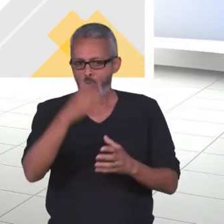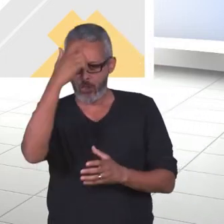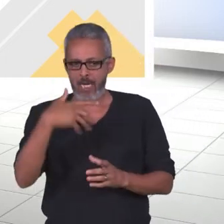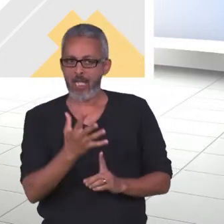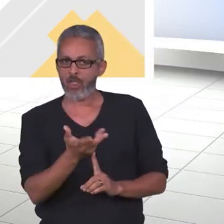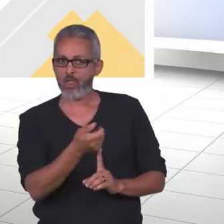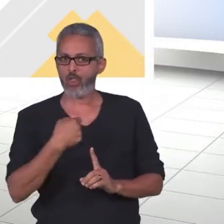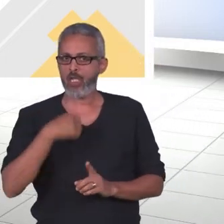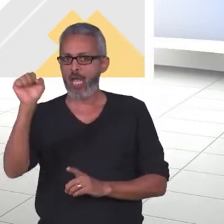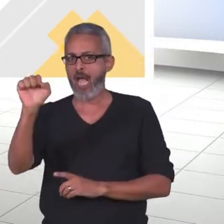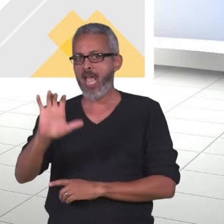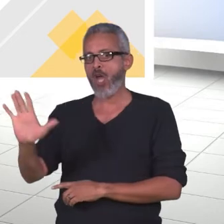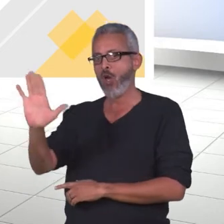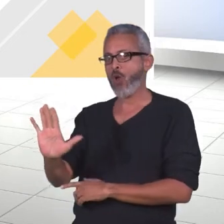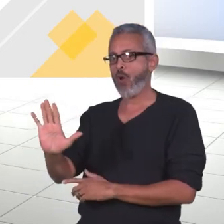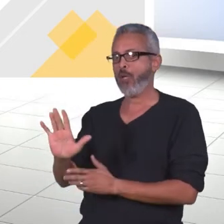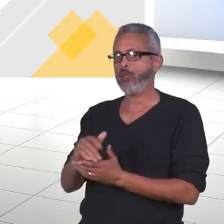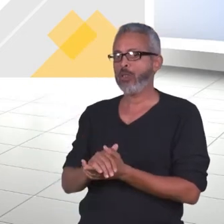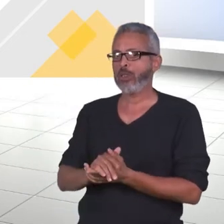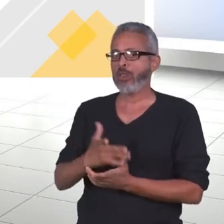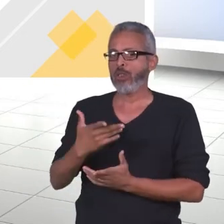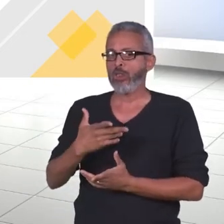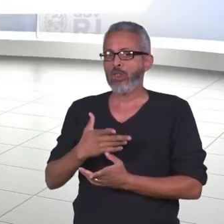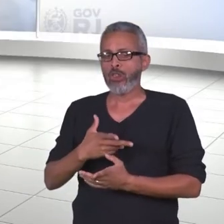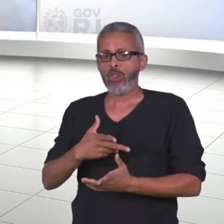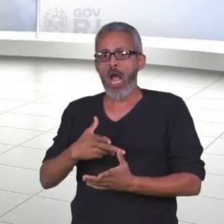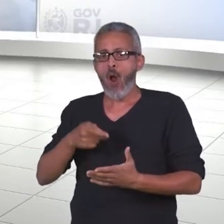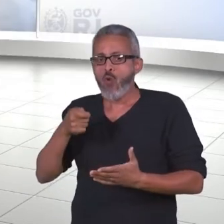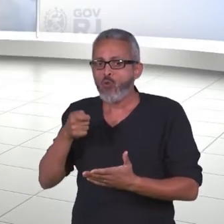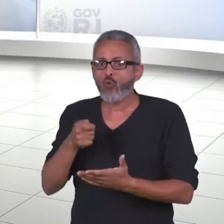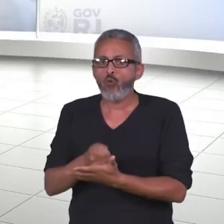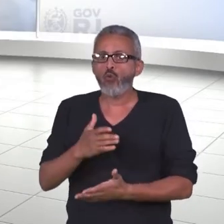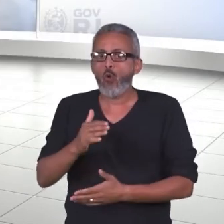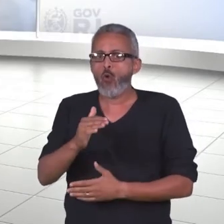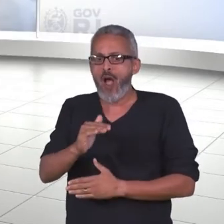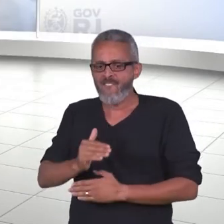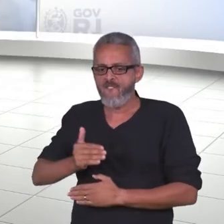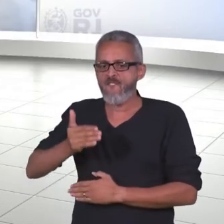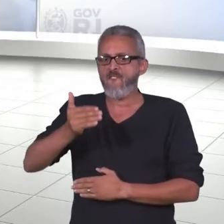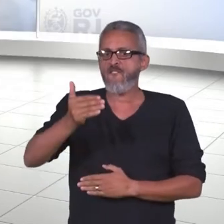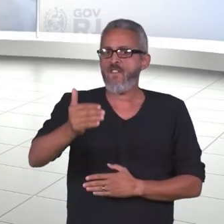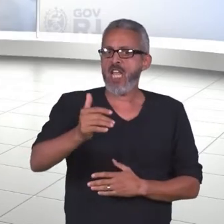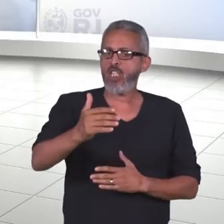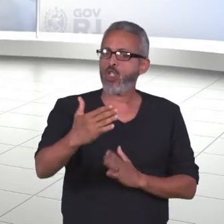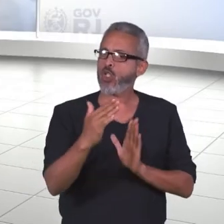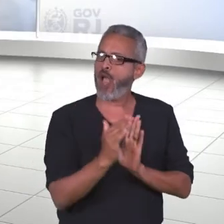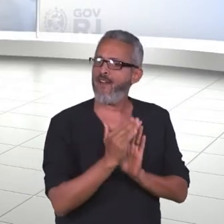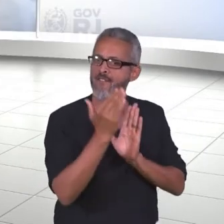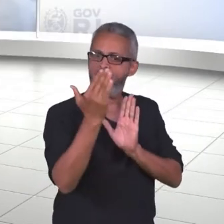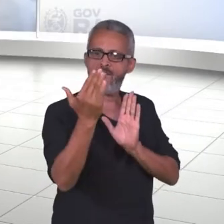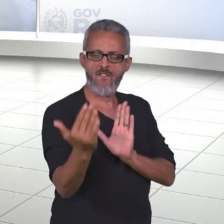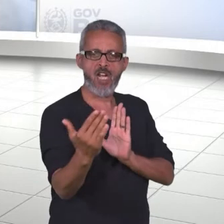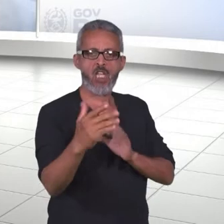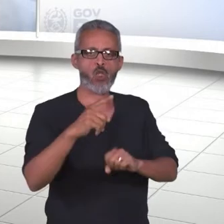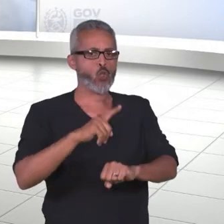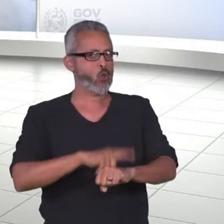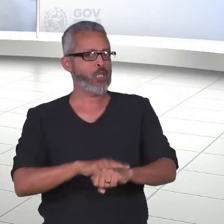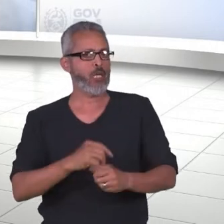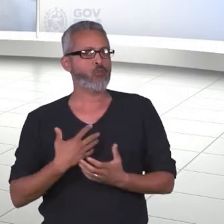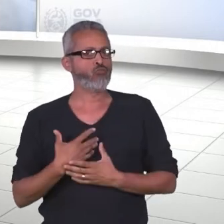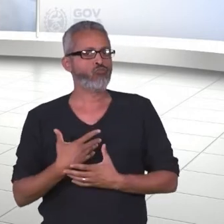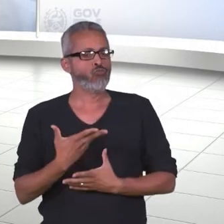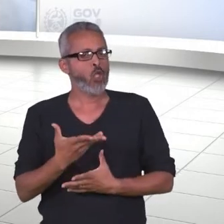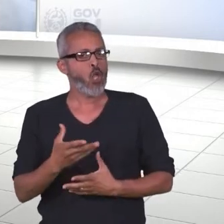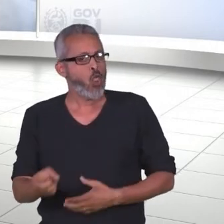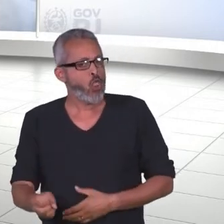artistas europeus ousou estar à frente do seu tempo, trazendo um novo conceito para a arte